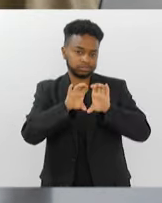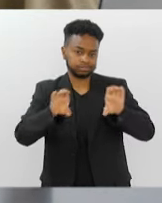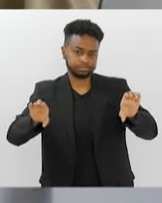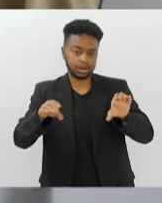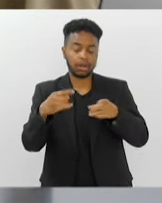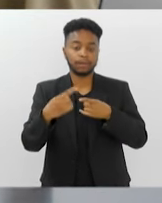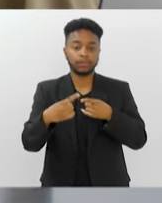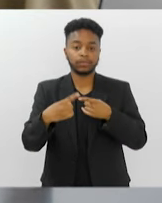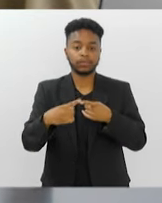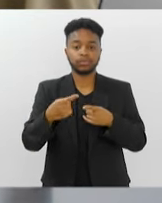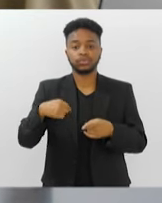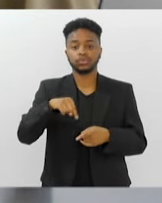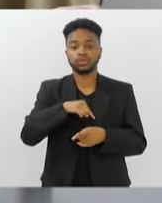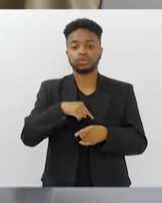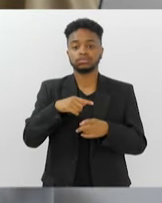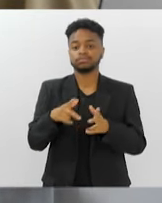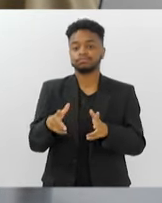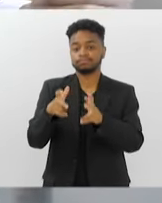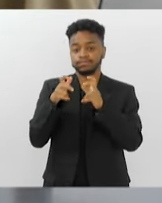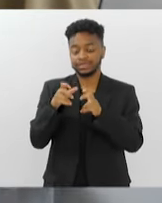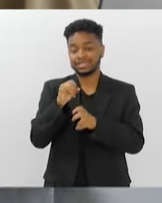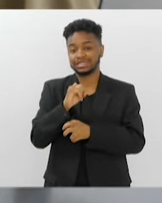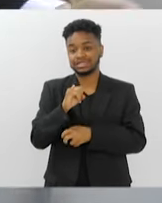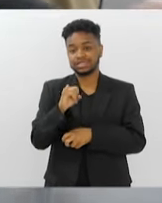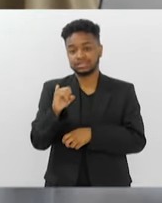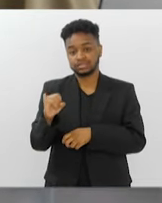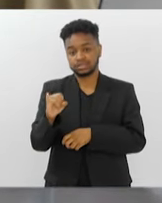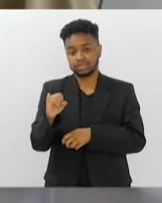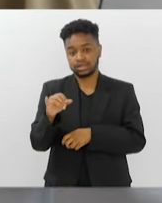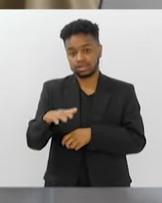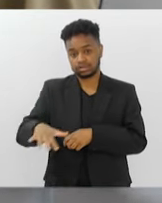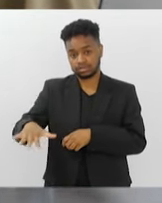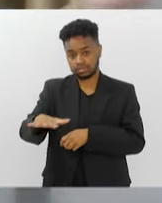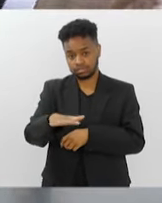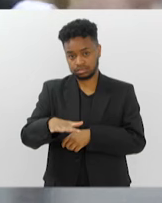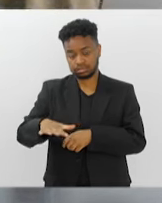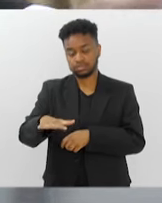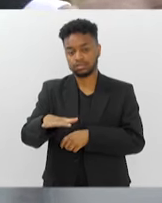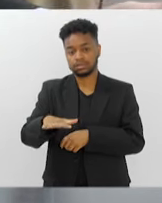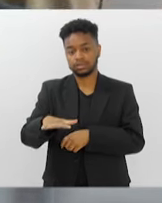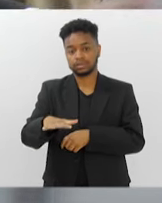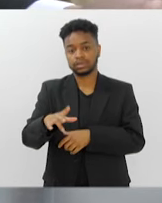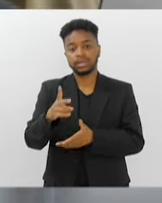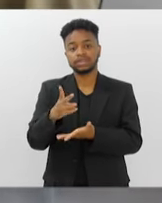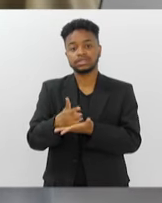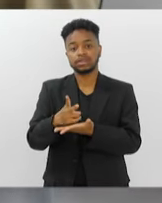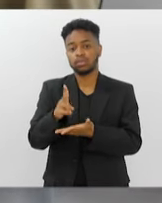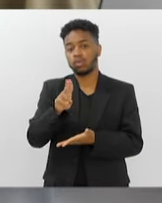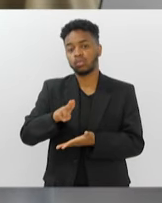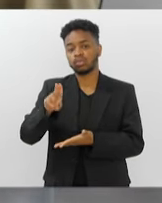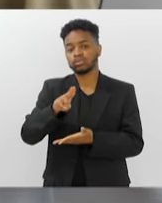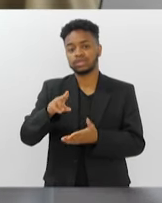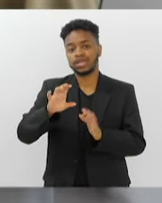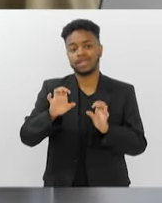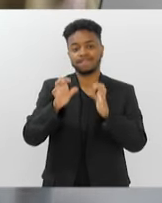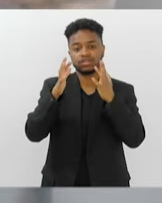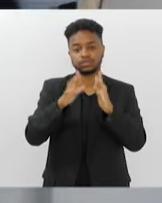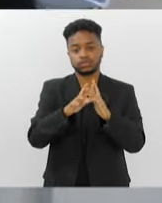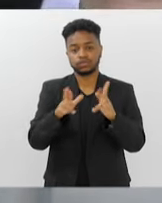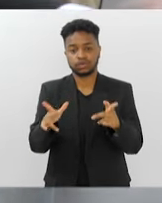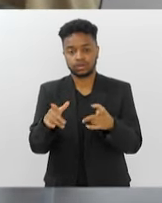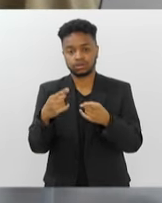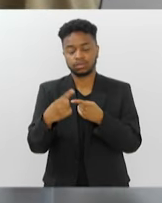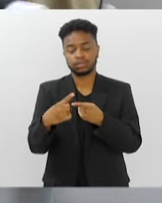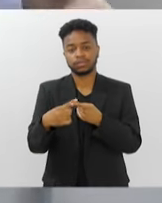enxergando que como é um que aquele espaço cada vez é utilizado para um tipo de evento ali nós